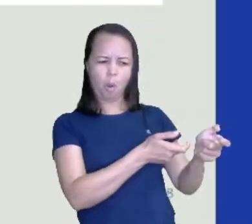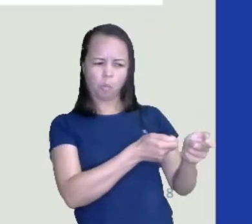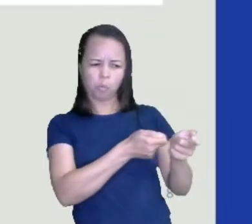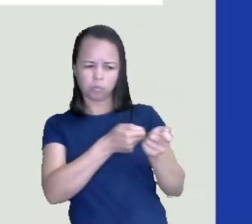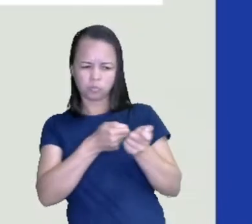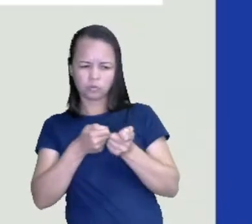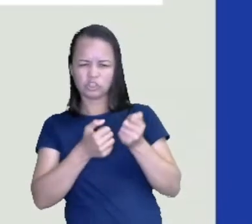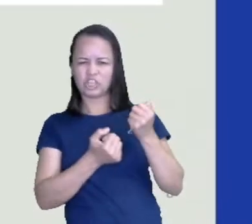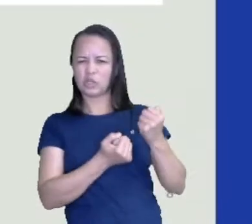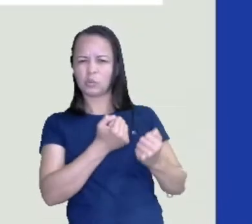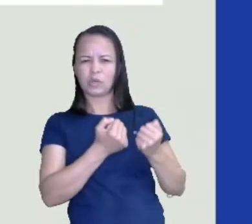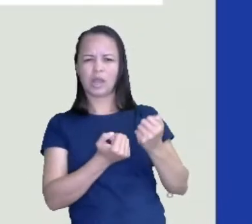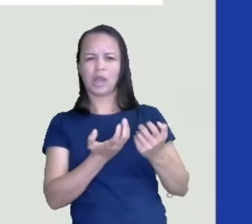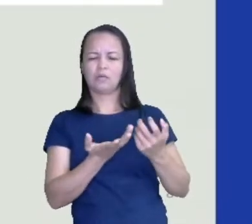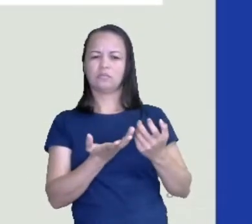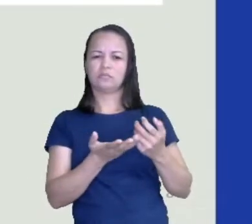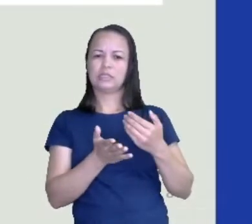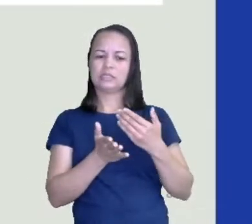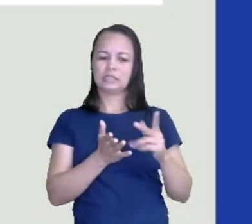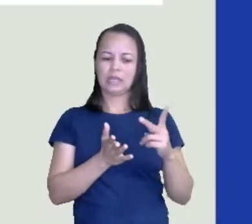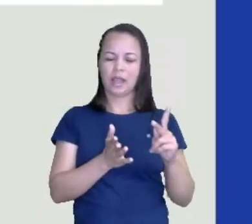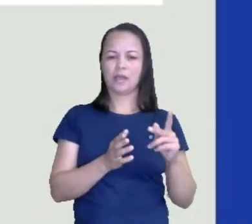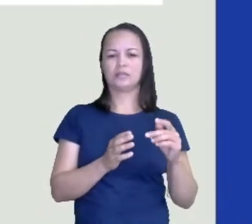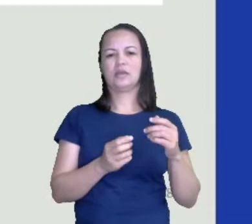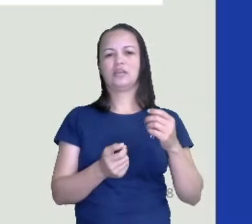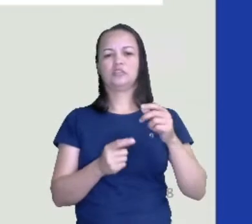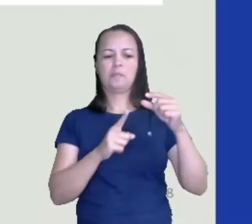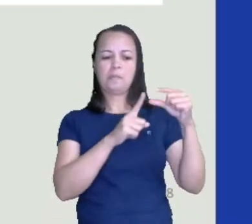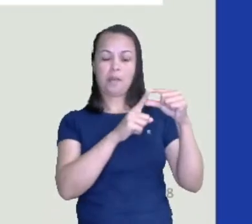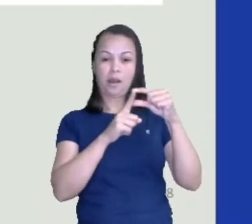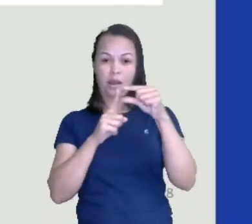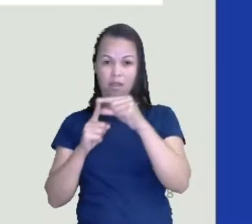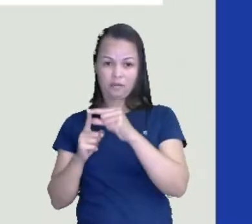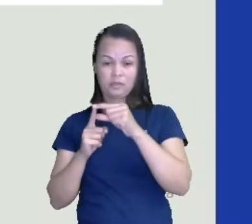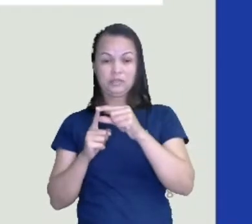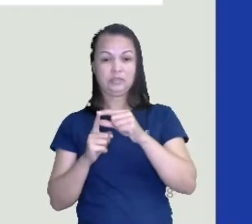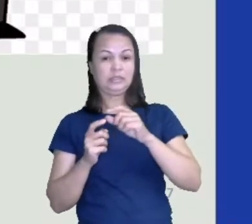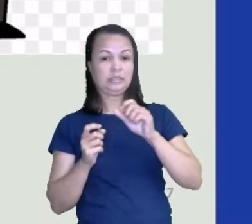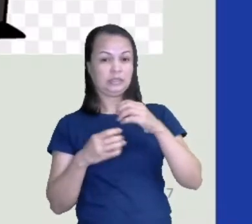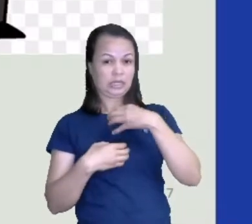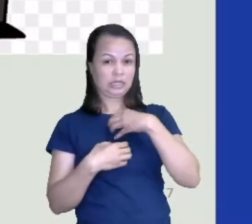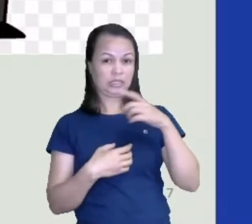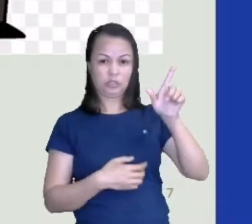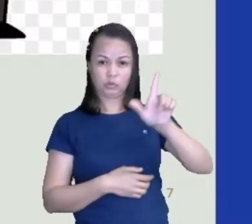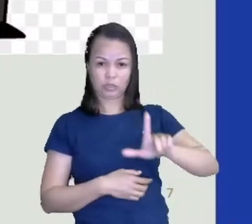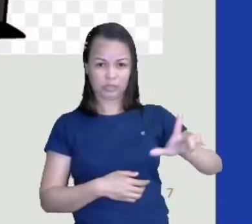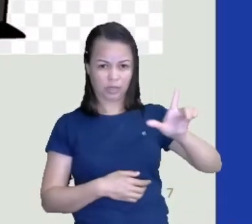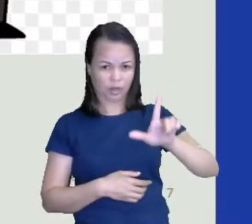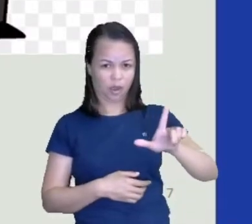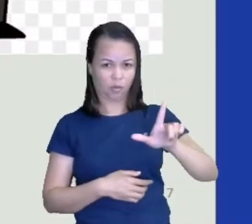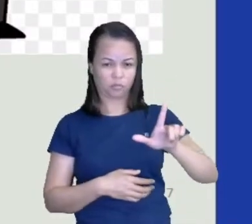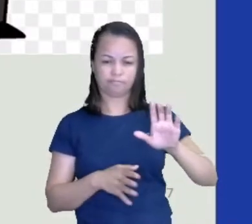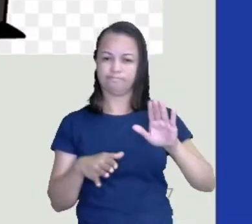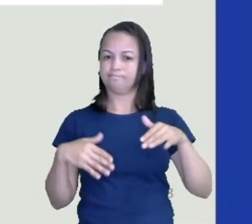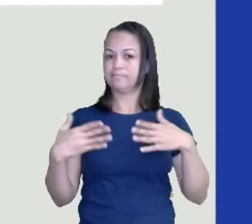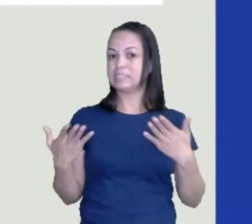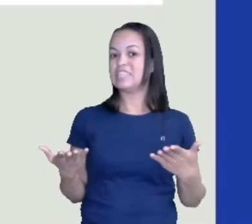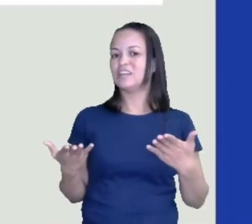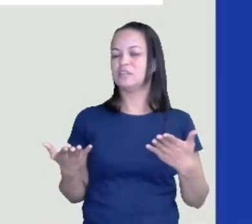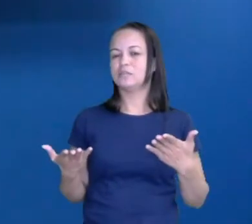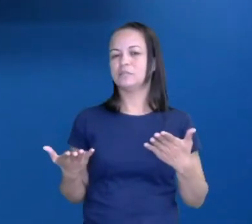Nesse caso, as palavras estão sendo utilizadas em sentido literal. E aí, gente?